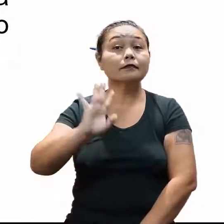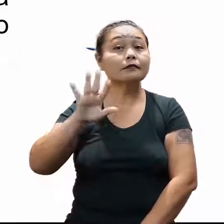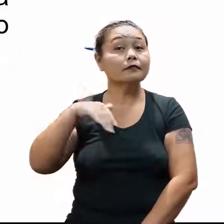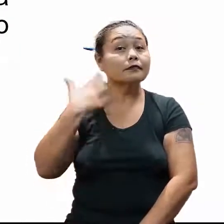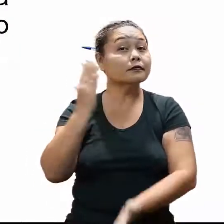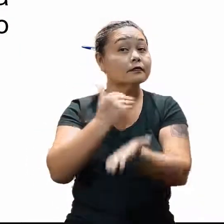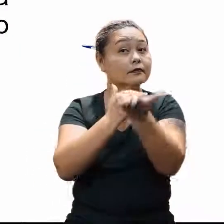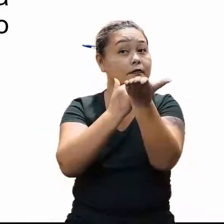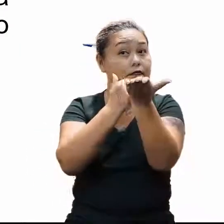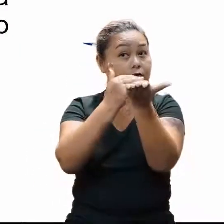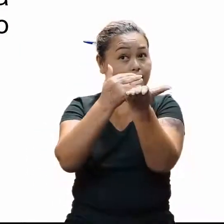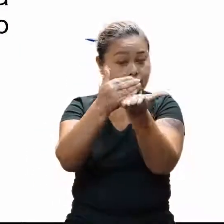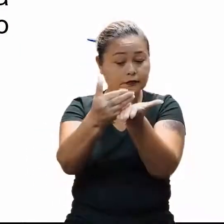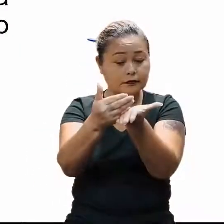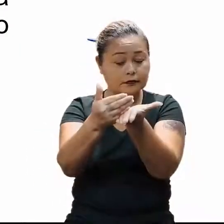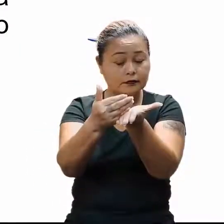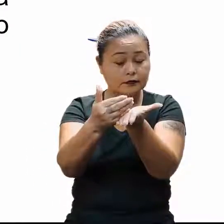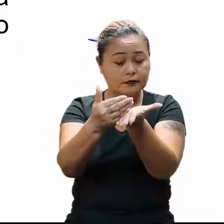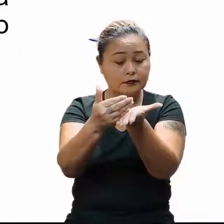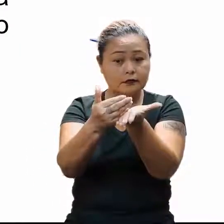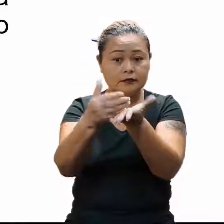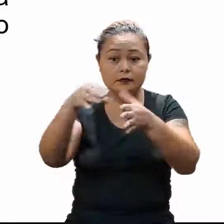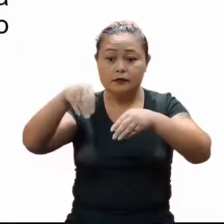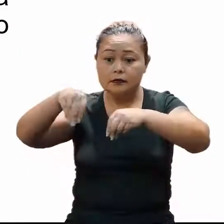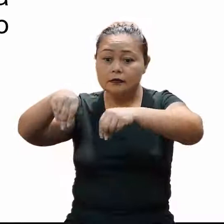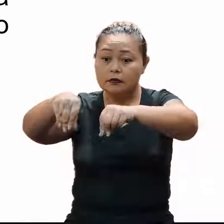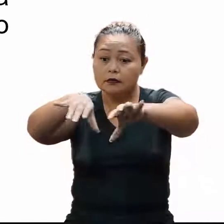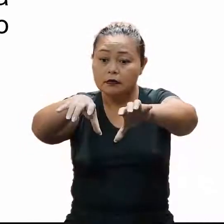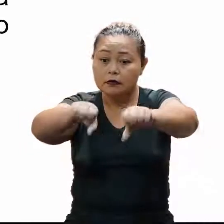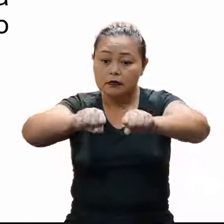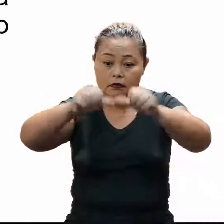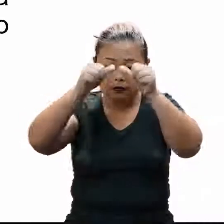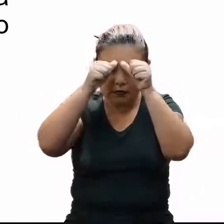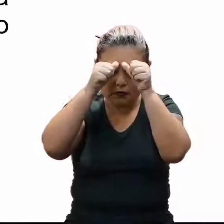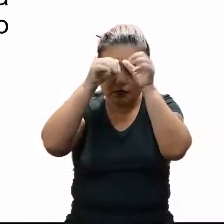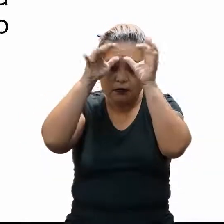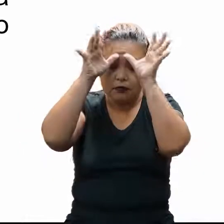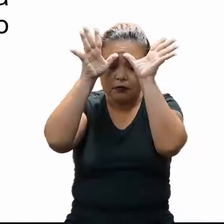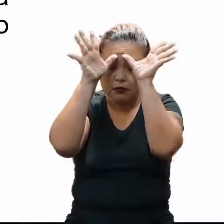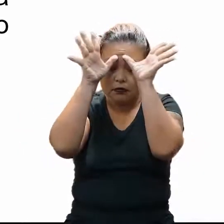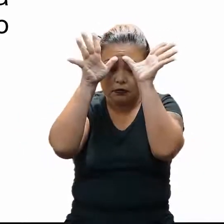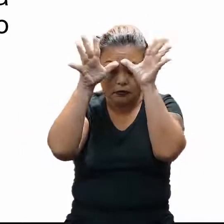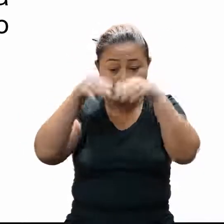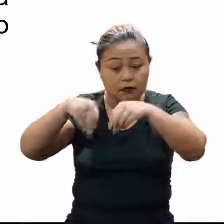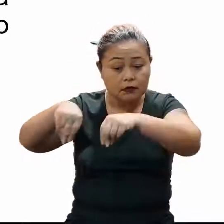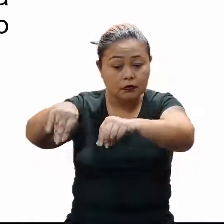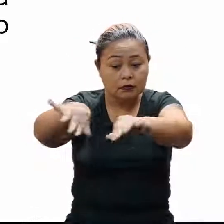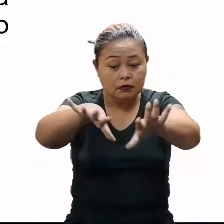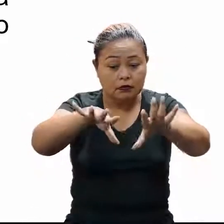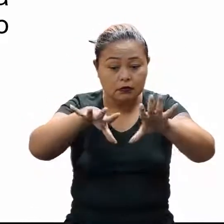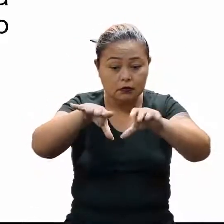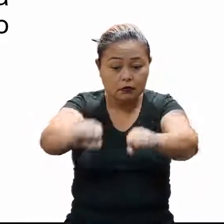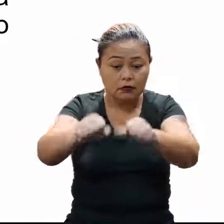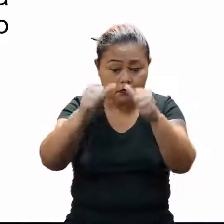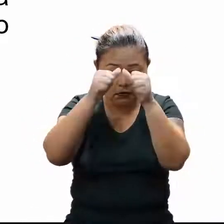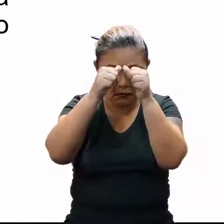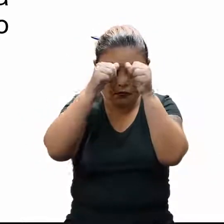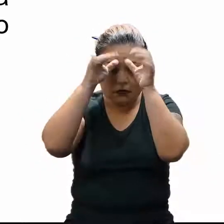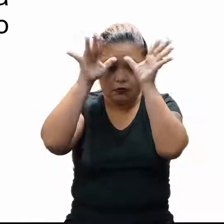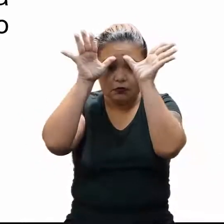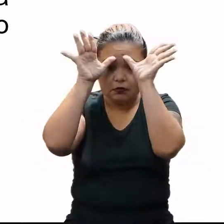Nós começamos pela conquista do Acre. A conquista do Acre,